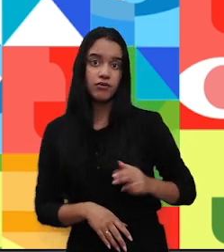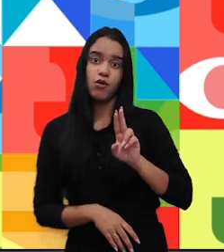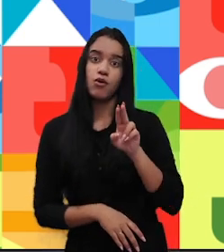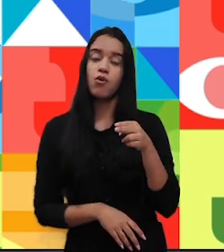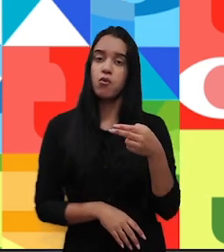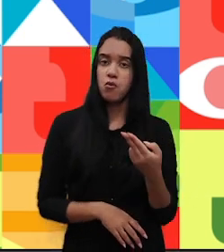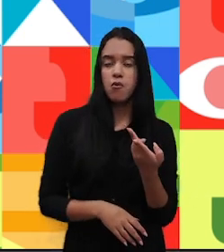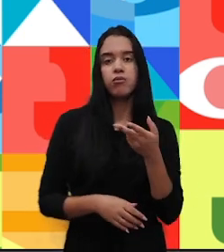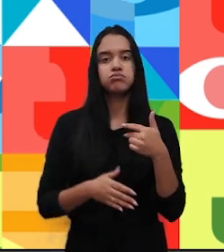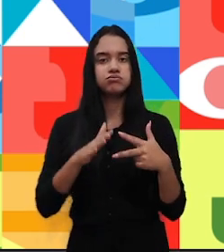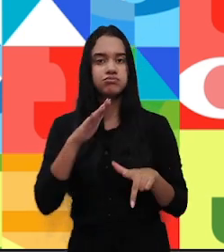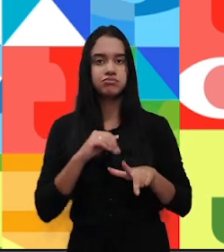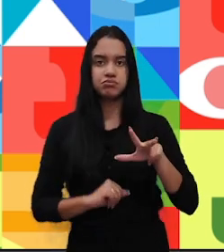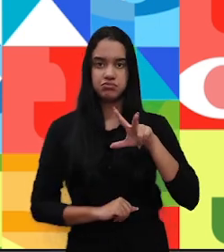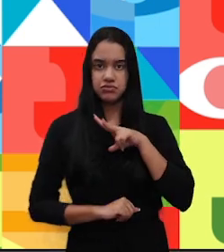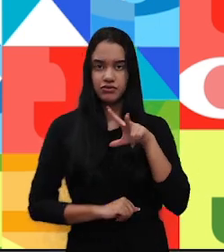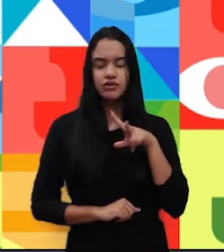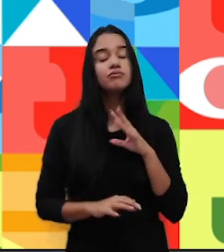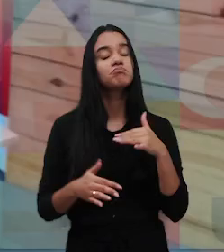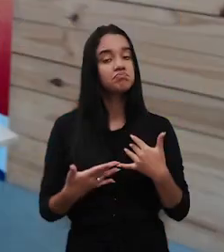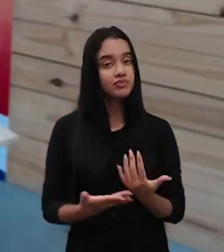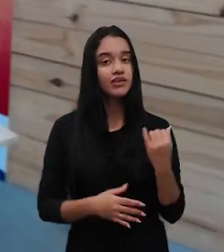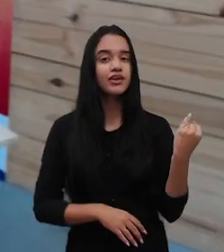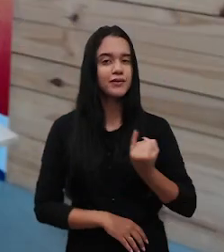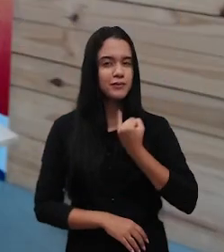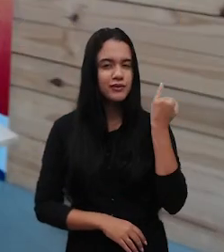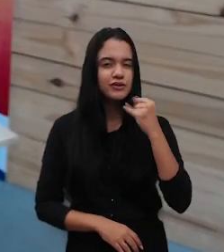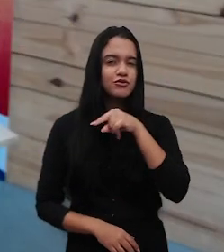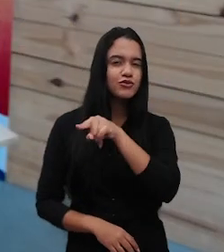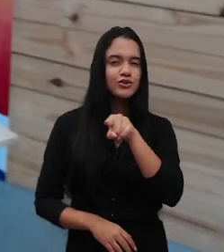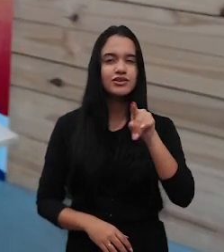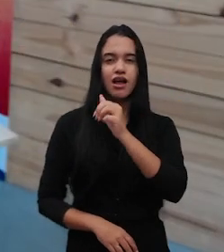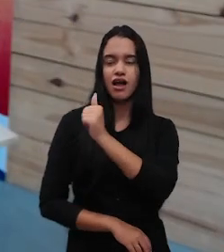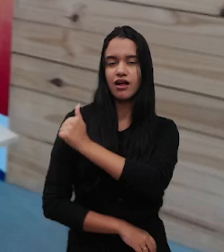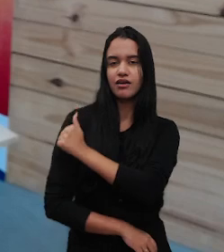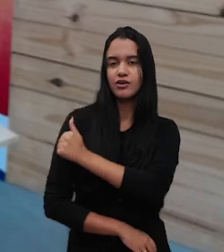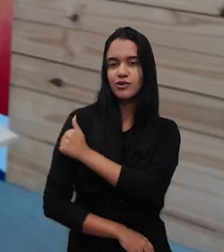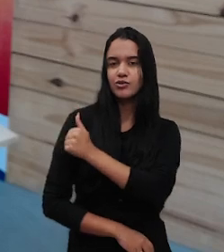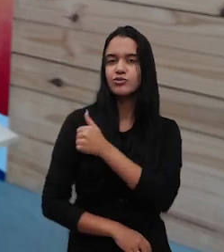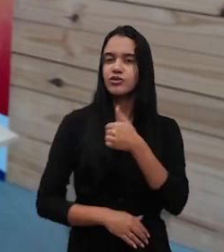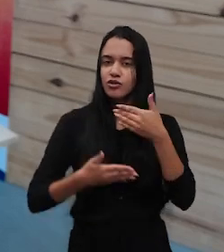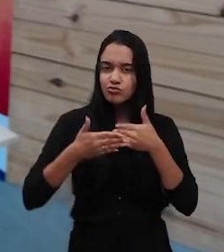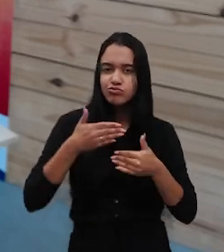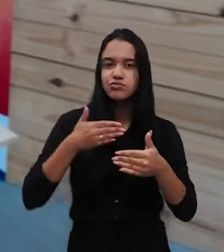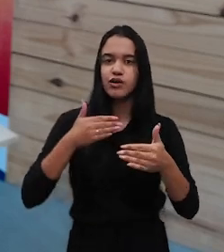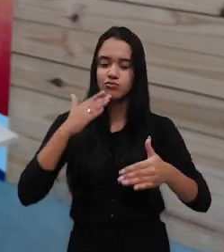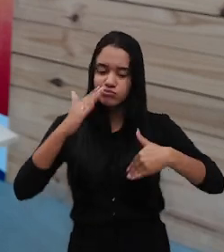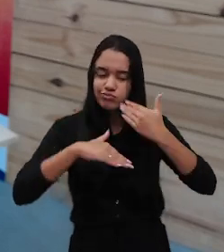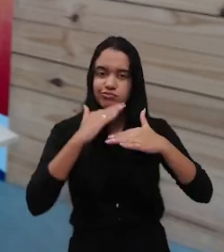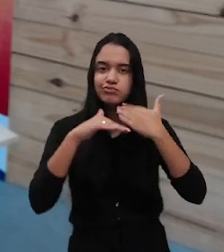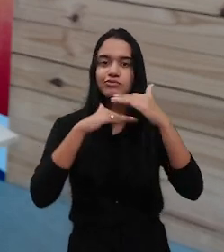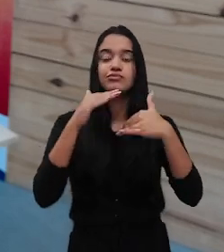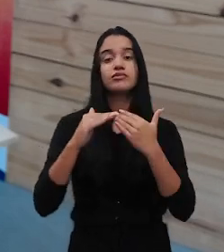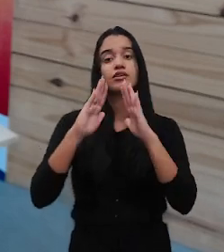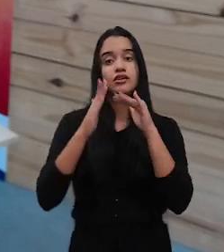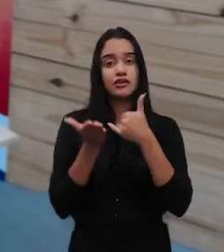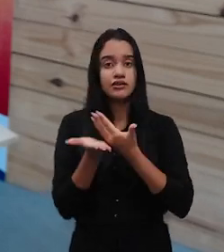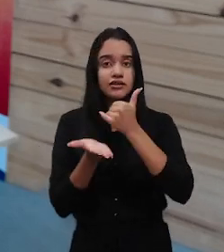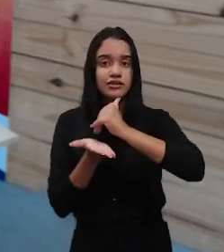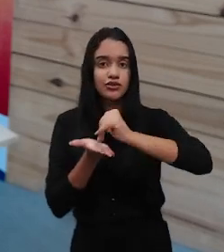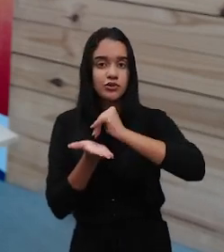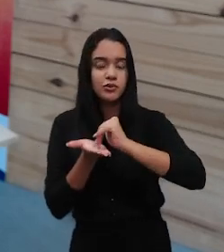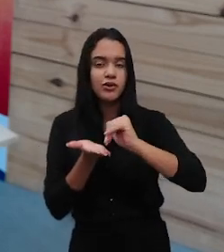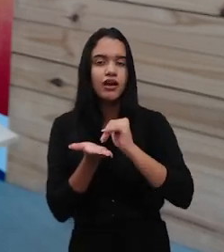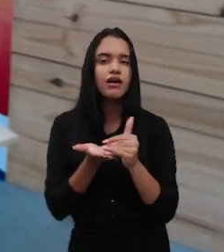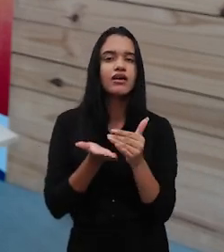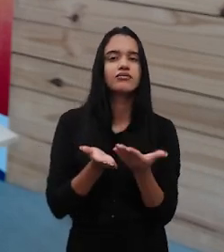é importantíssimo você, estudante, que em breve estará desenvolvendo o seu trabalho na secretaria escolar,